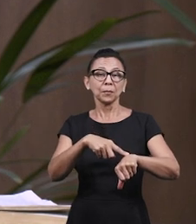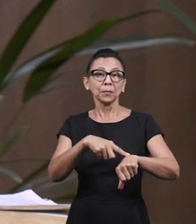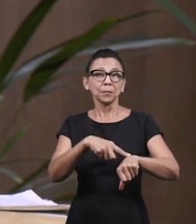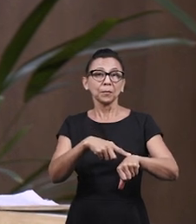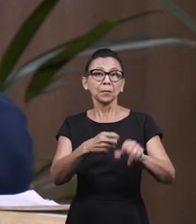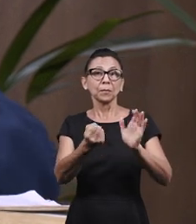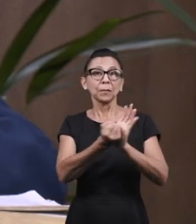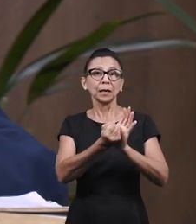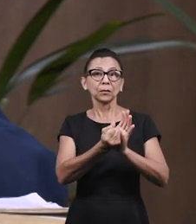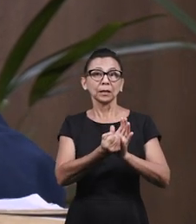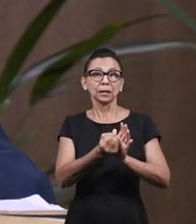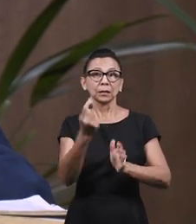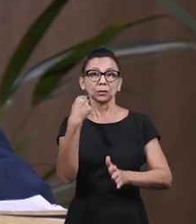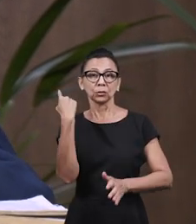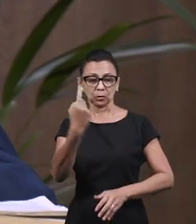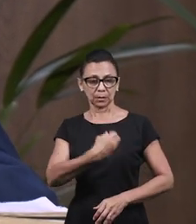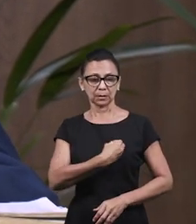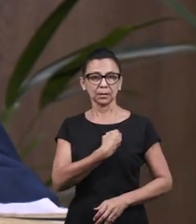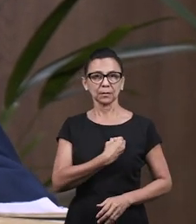nossas vidas.